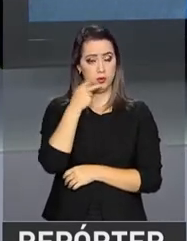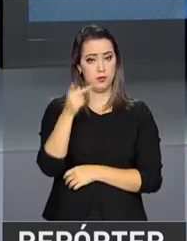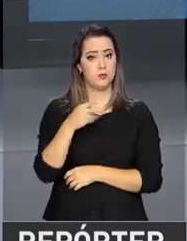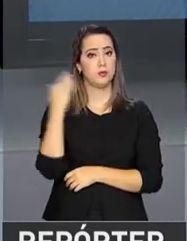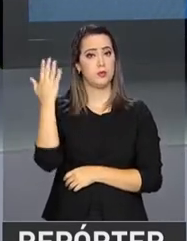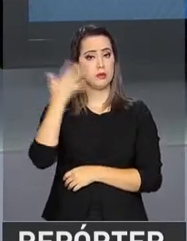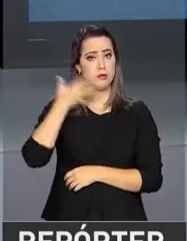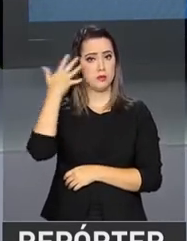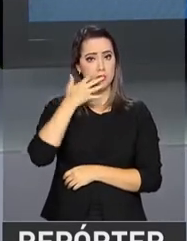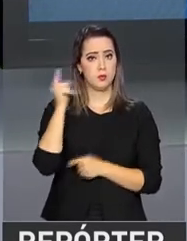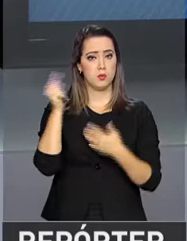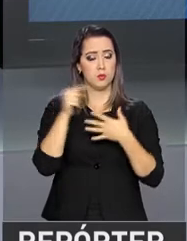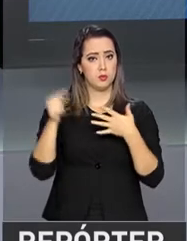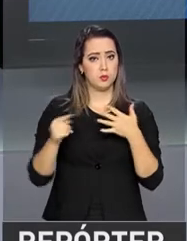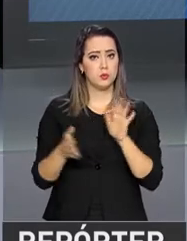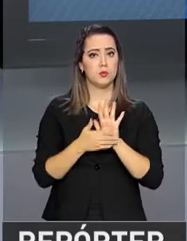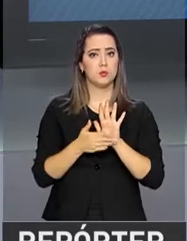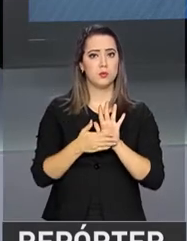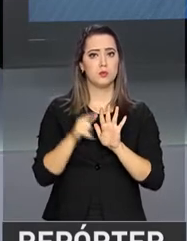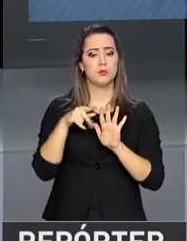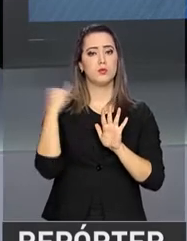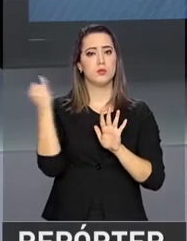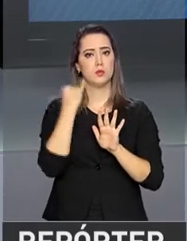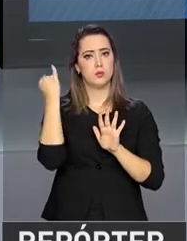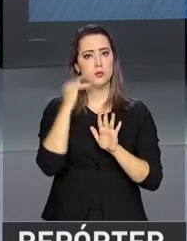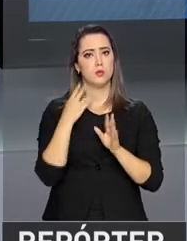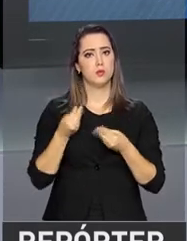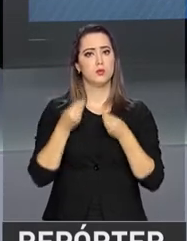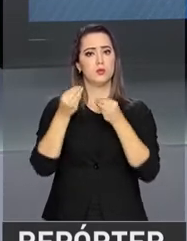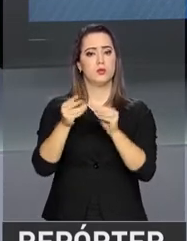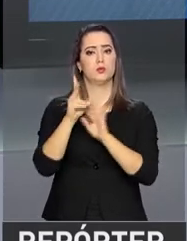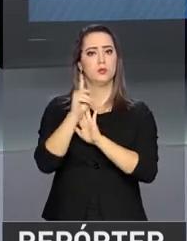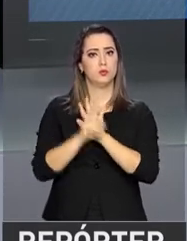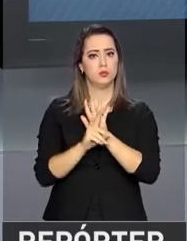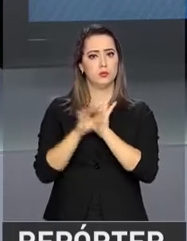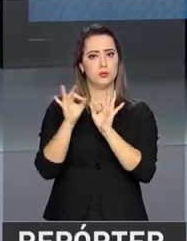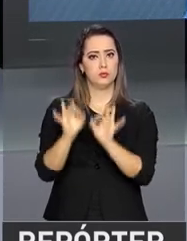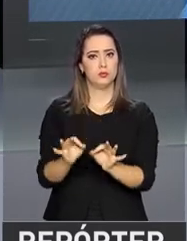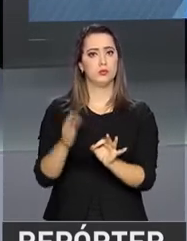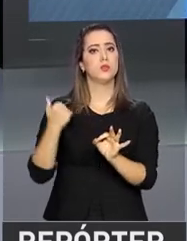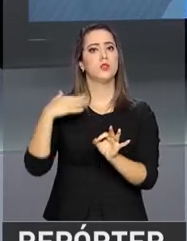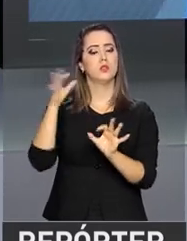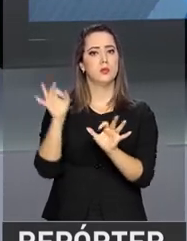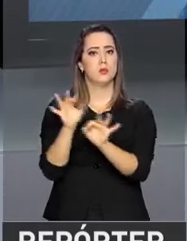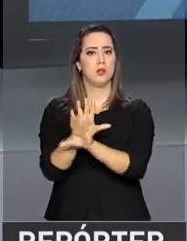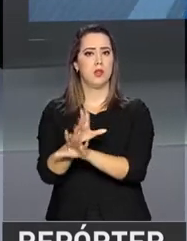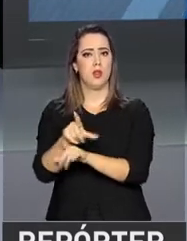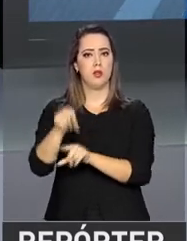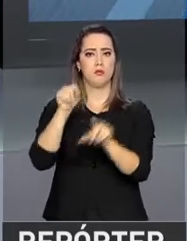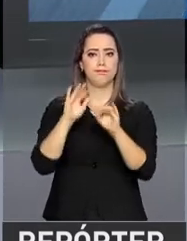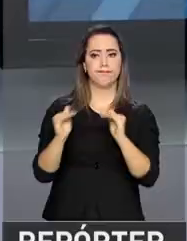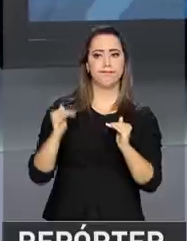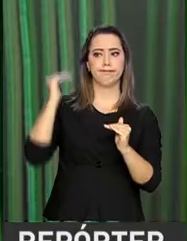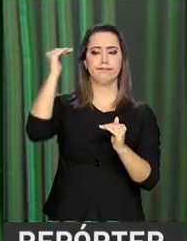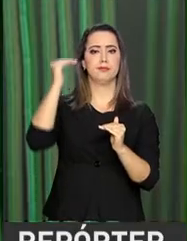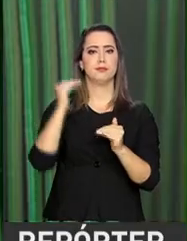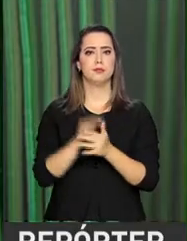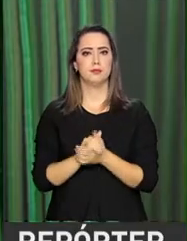os principais pontos da proposta e ressaltou que ela garante direitos adquiridos além de acabar com privilégios